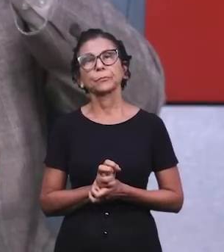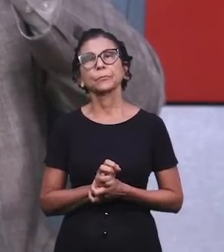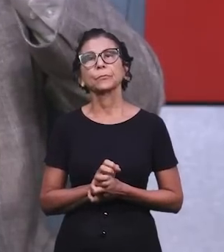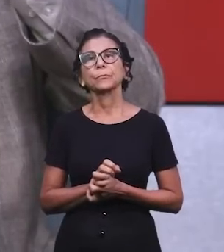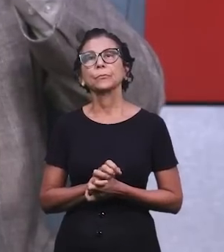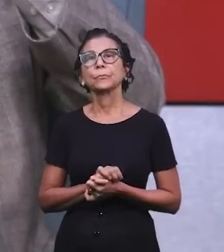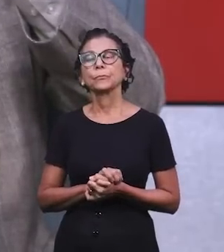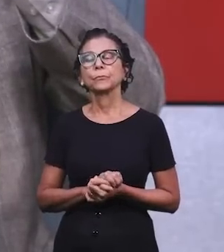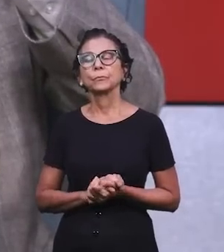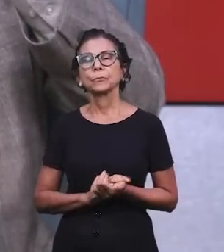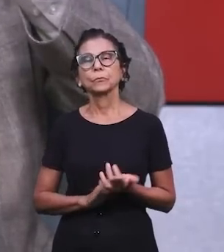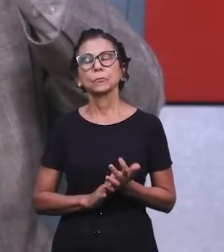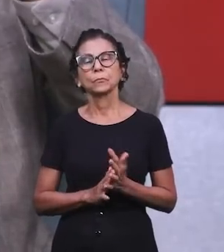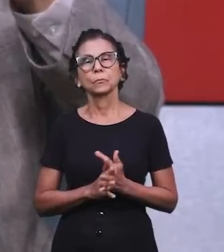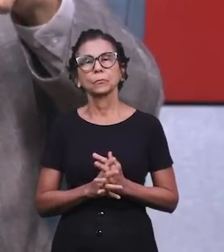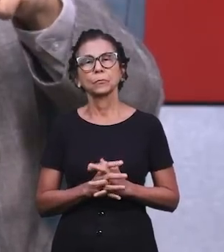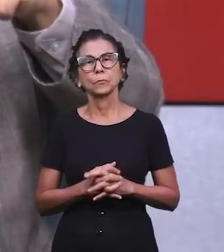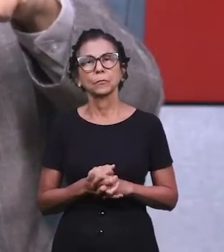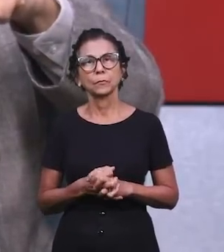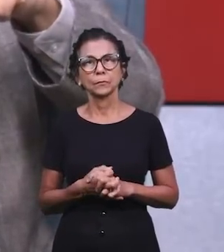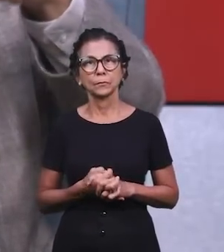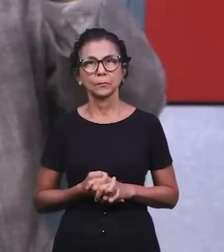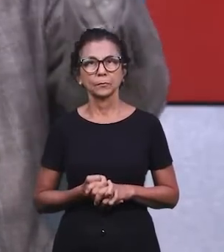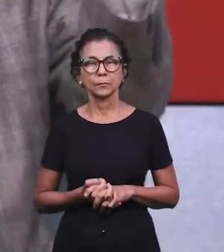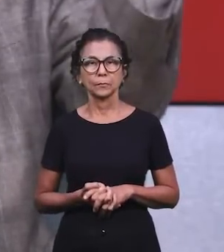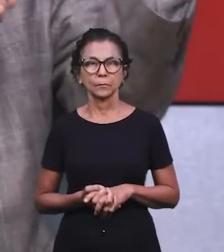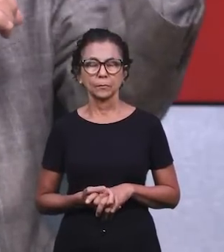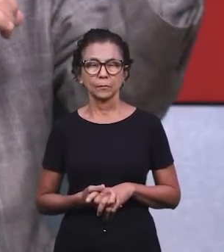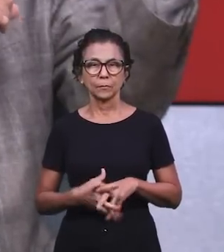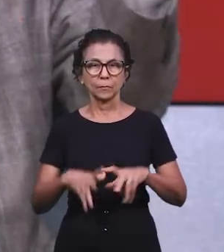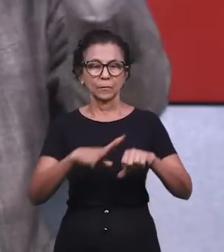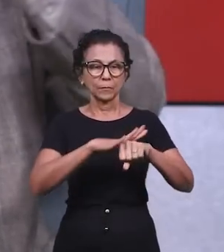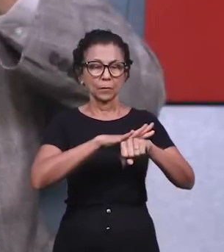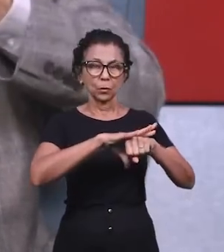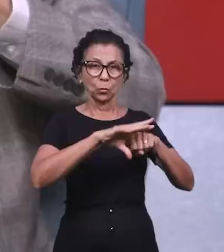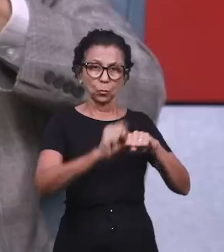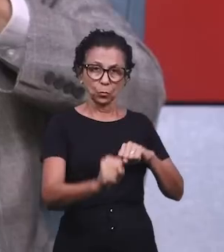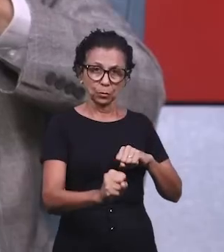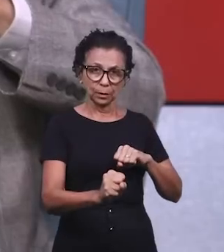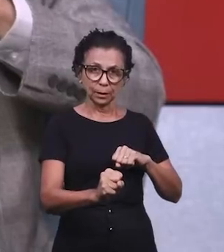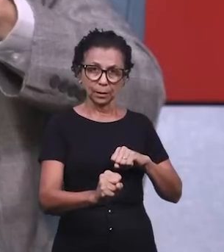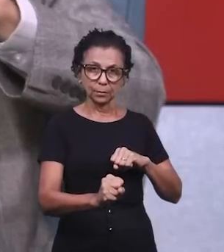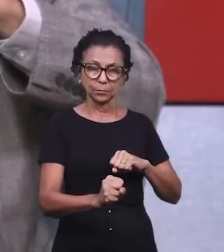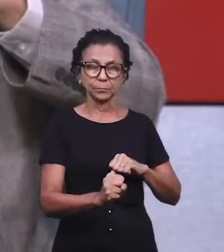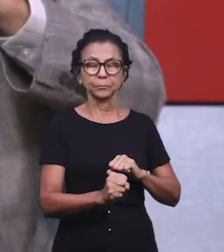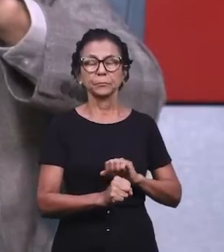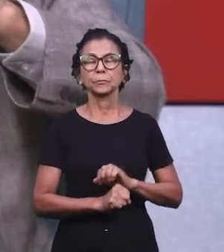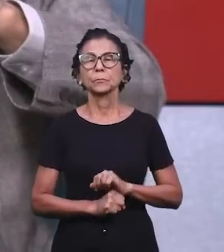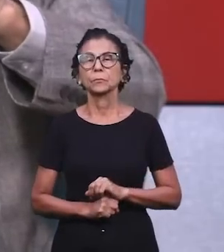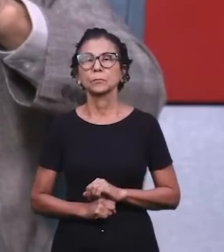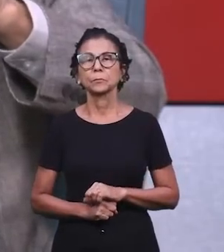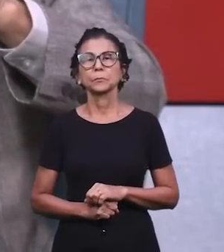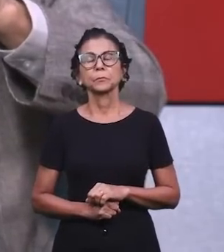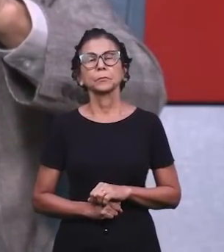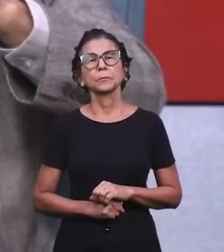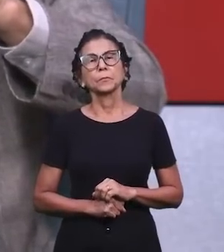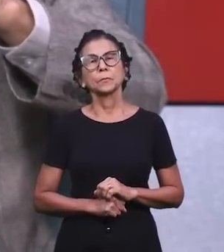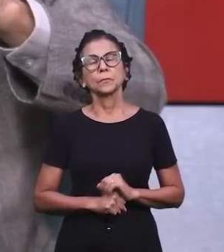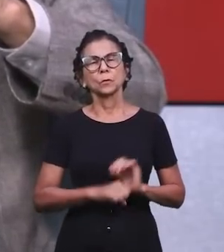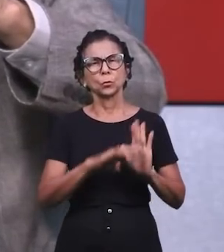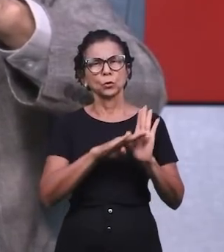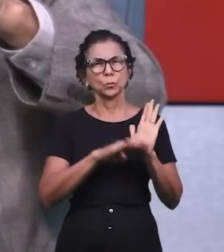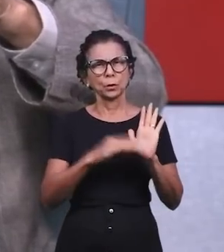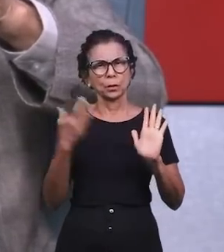a cura, e não é só nesse episódio, mas em todos os outros episódios, a cura na vida